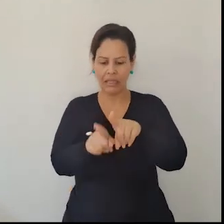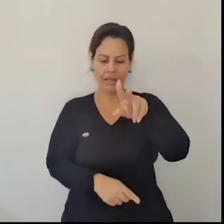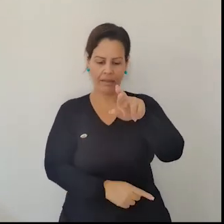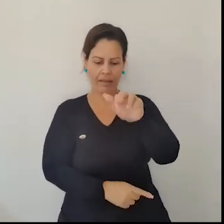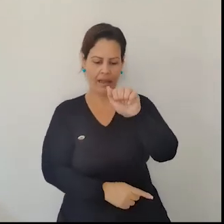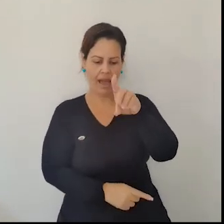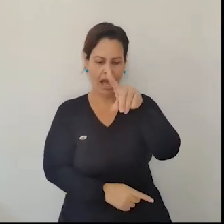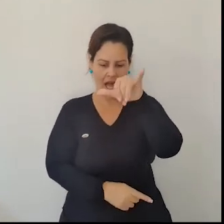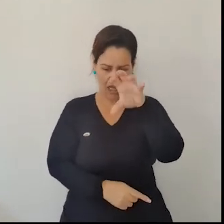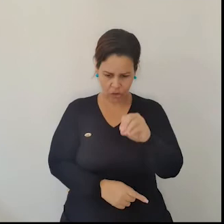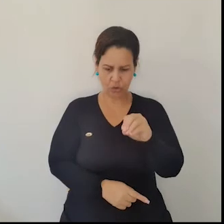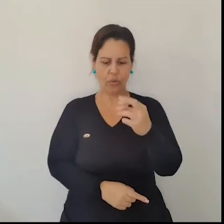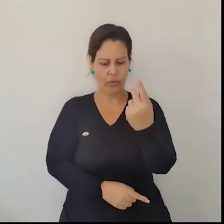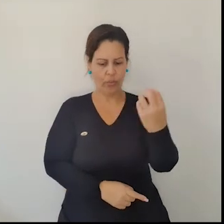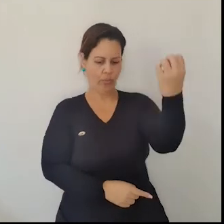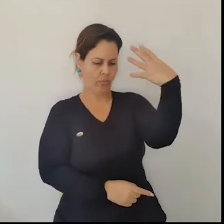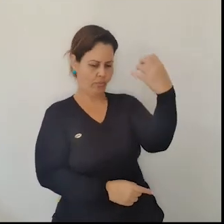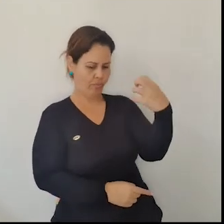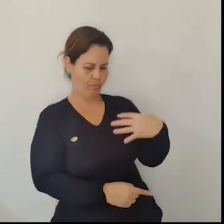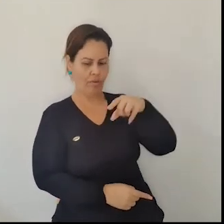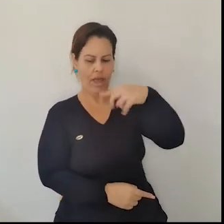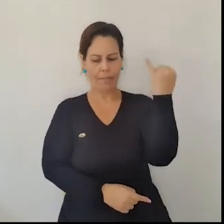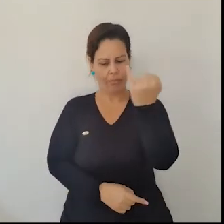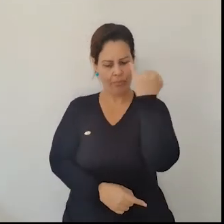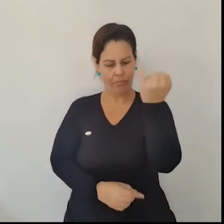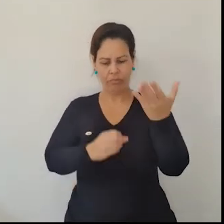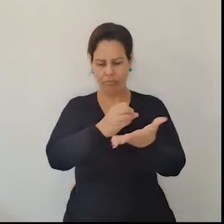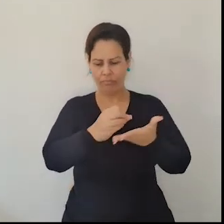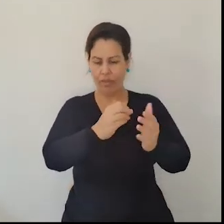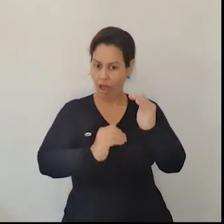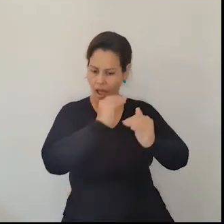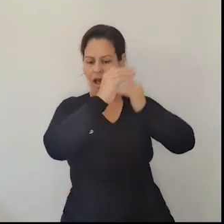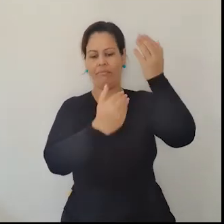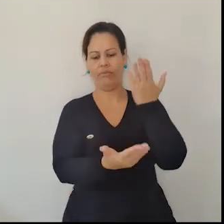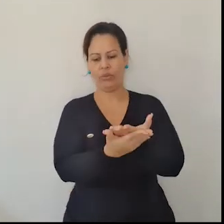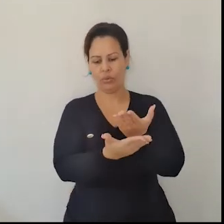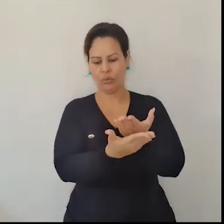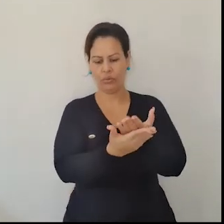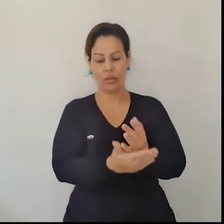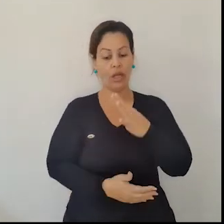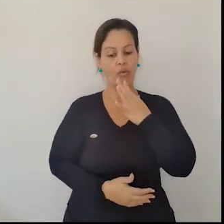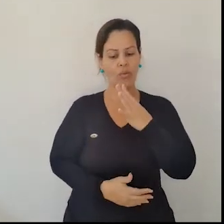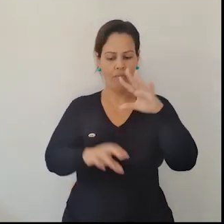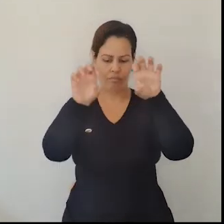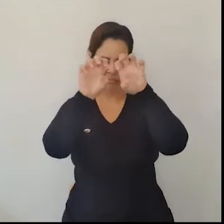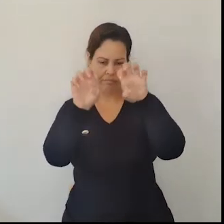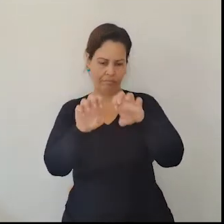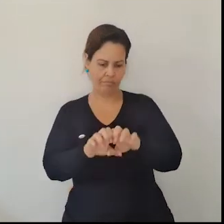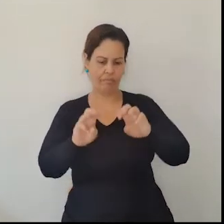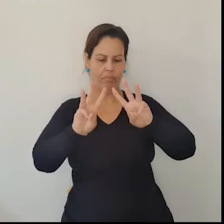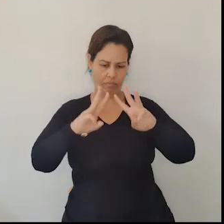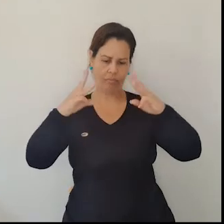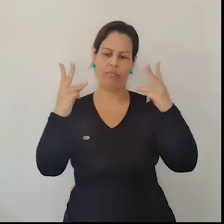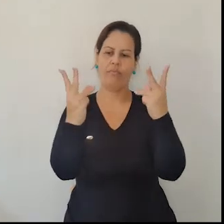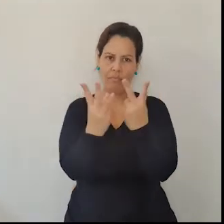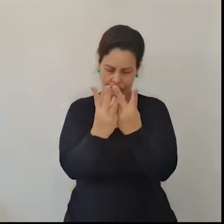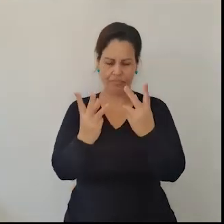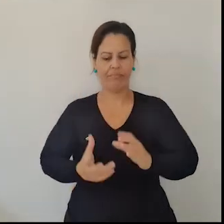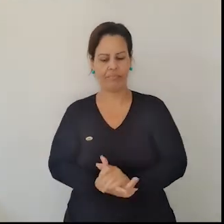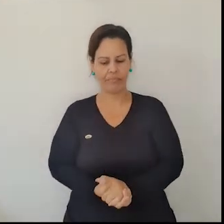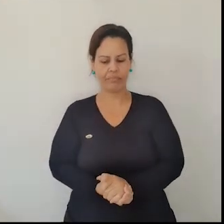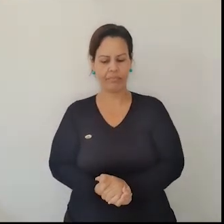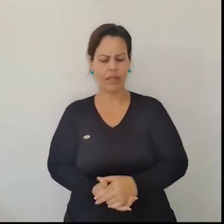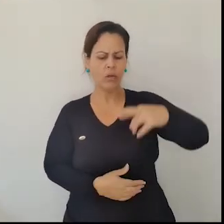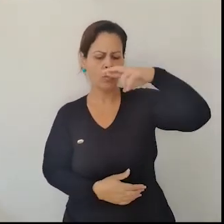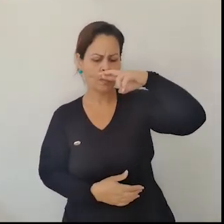terra natal de Marie, e o rádio de radioatividade, ambos de importância fundamental no grande avanço dos seus estudos